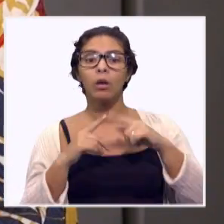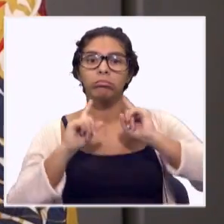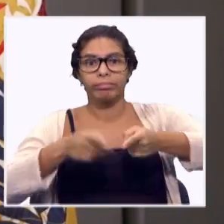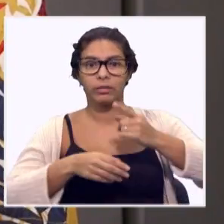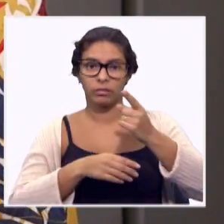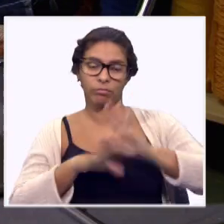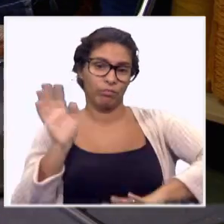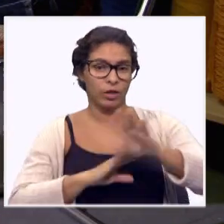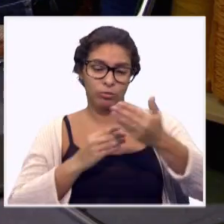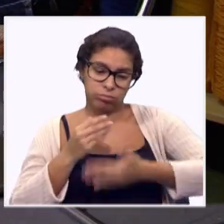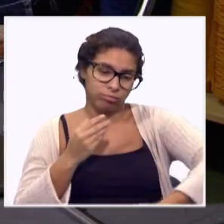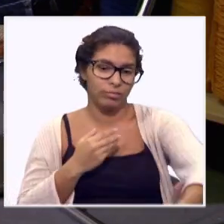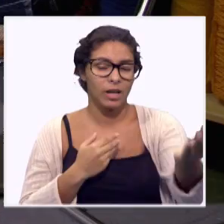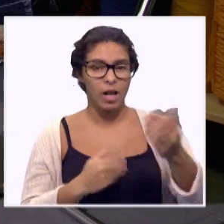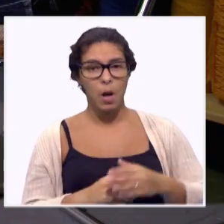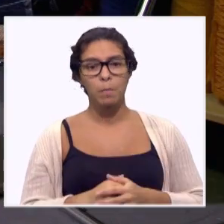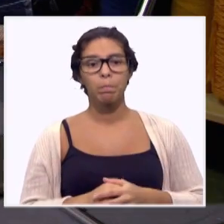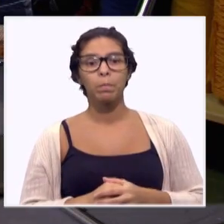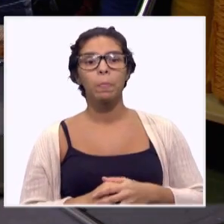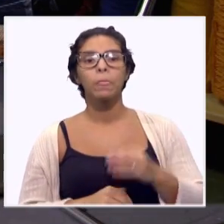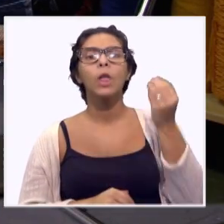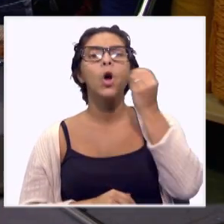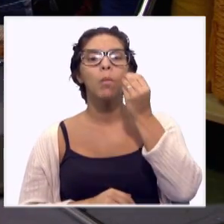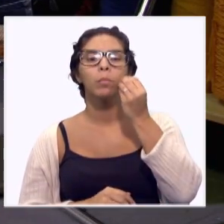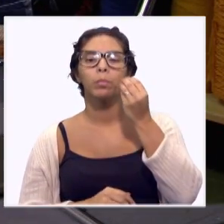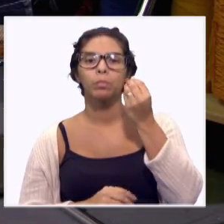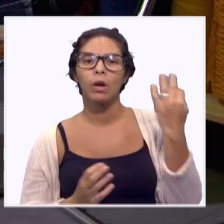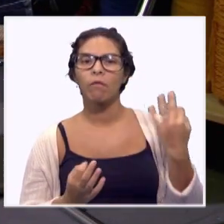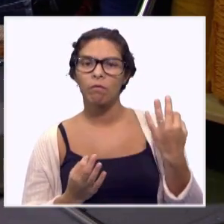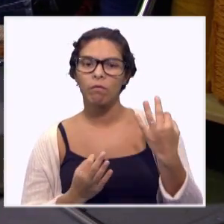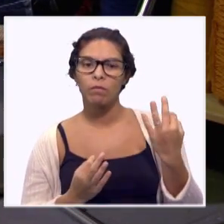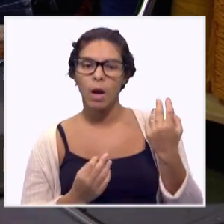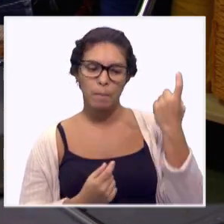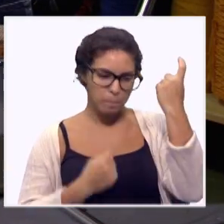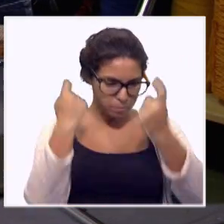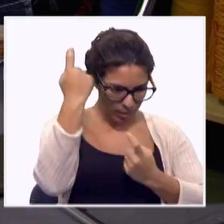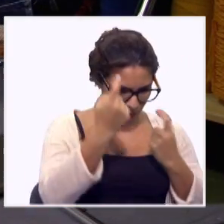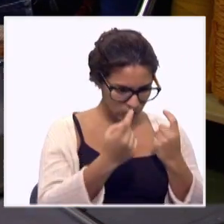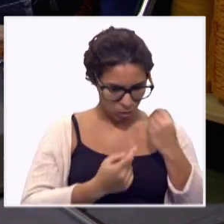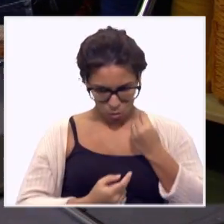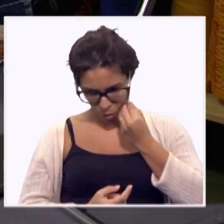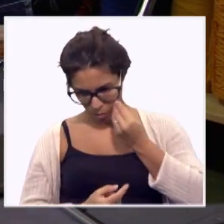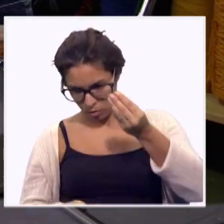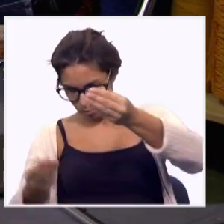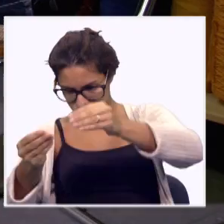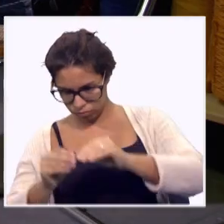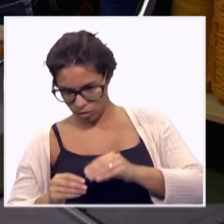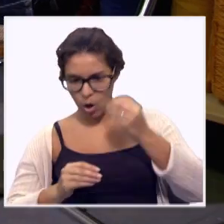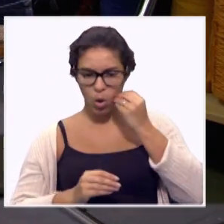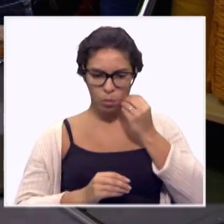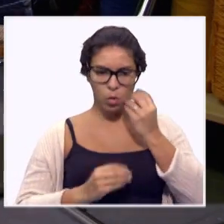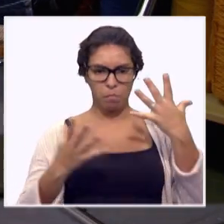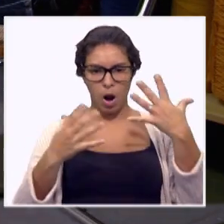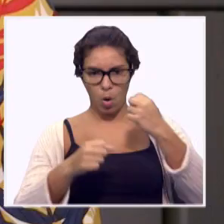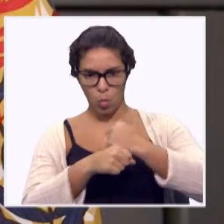aí. E o que é que envolve o processo de criação de uma peça em macramê? Como é que tu começas a pensar na peça? Como é que tu desenvolves